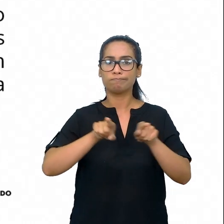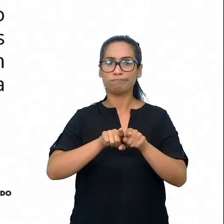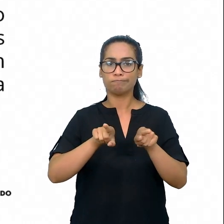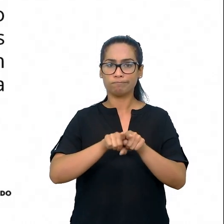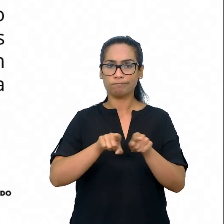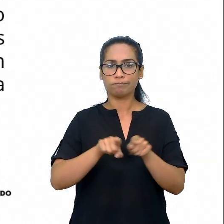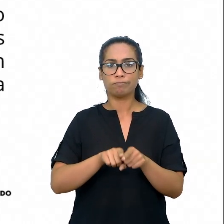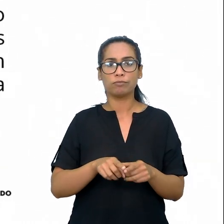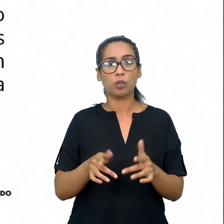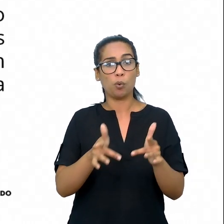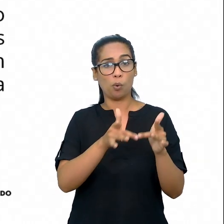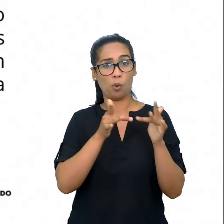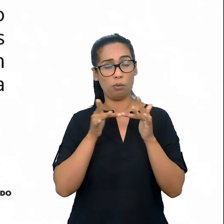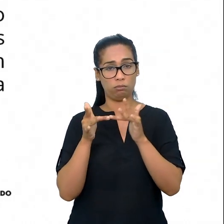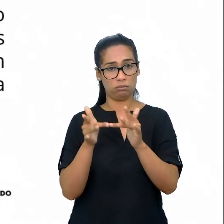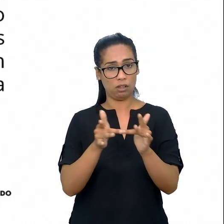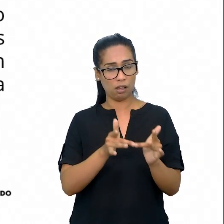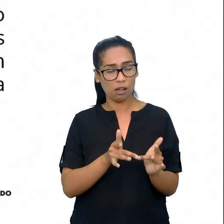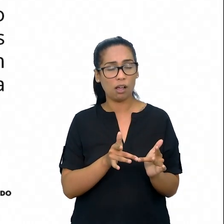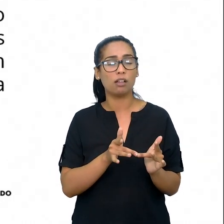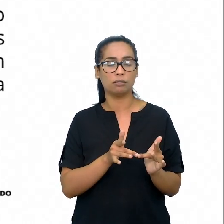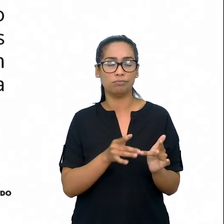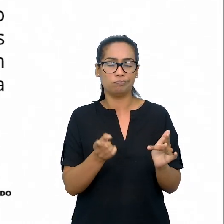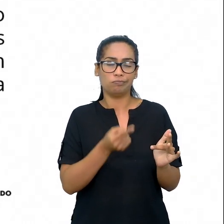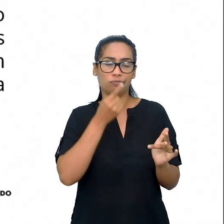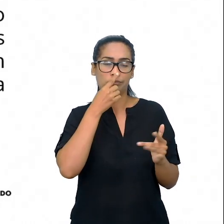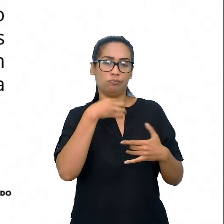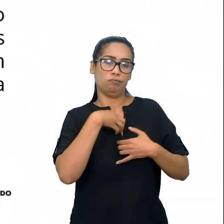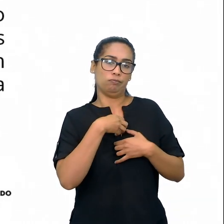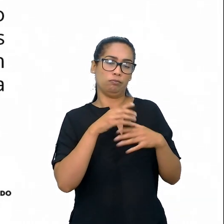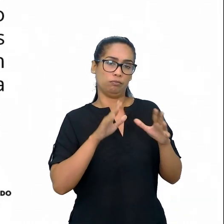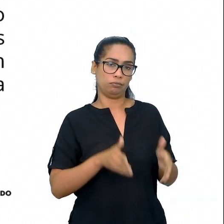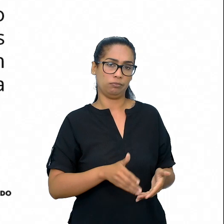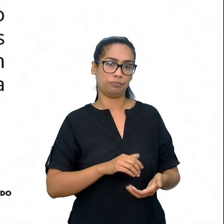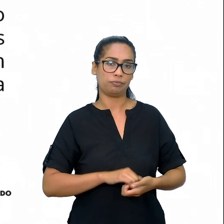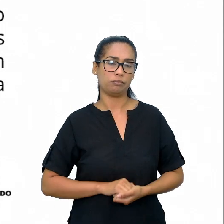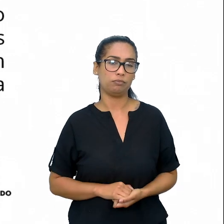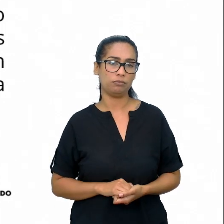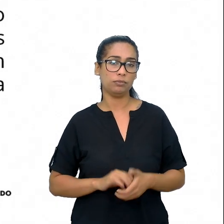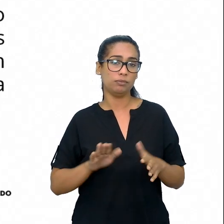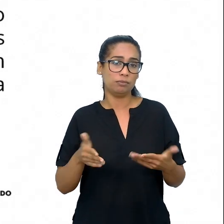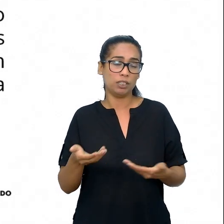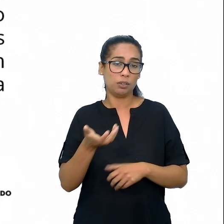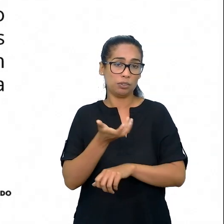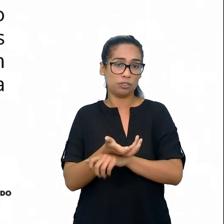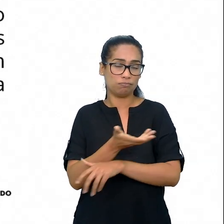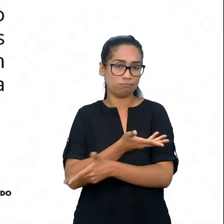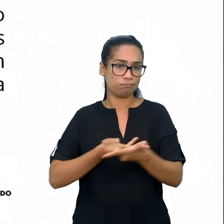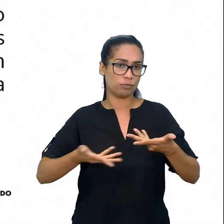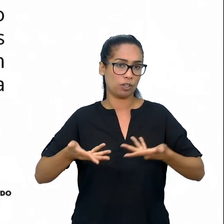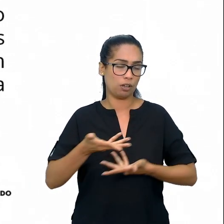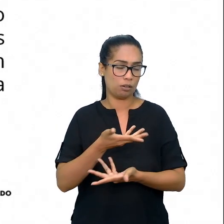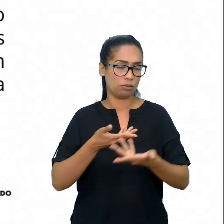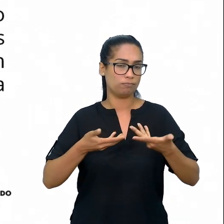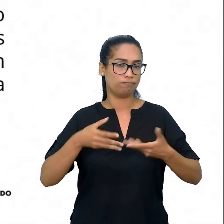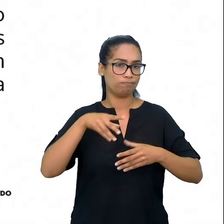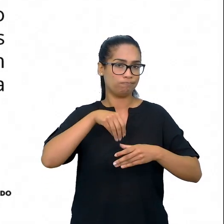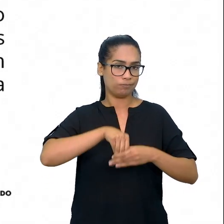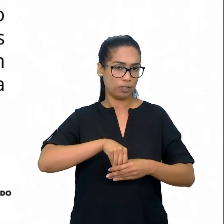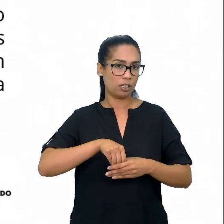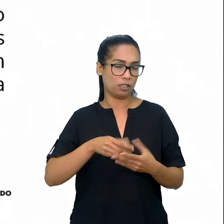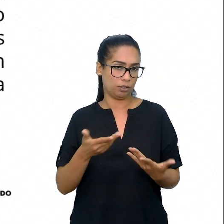tendo contato. Então, esse trabalho interdisciplinar, ele, além de ser